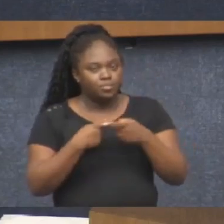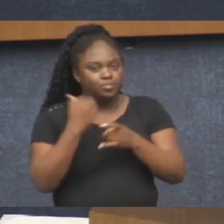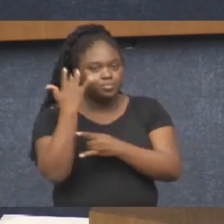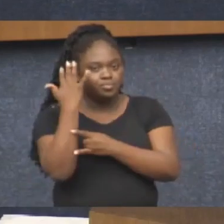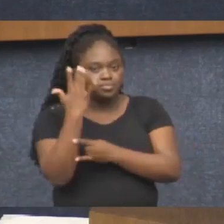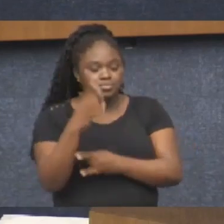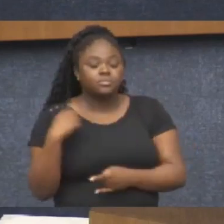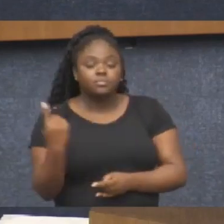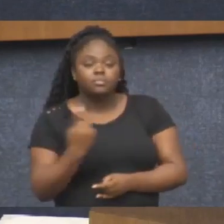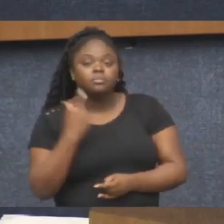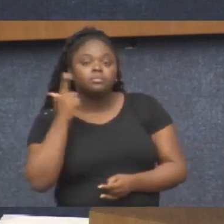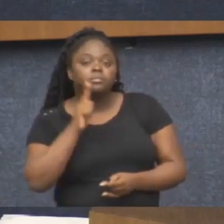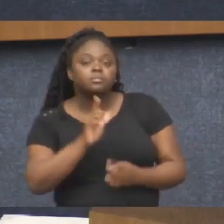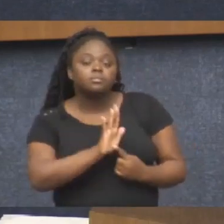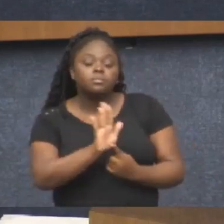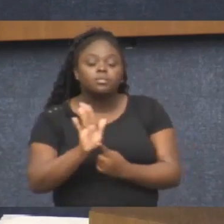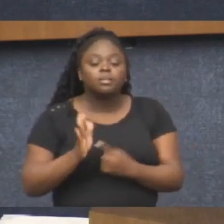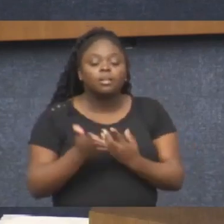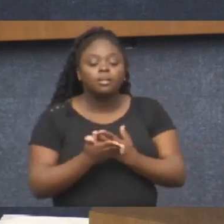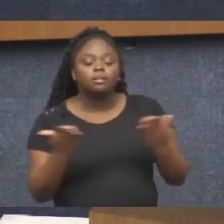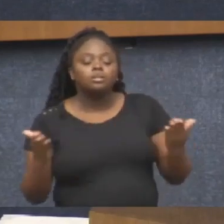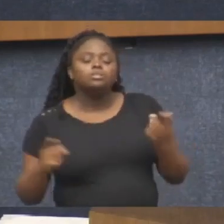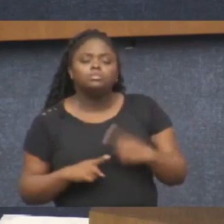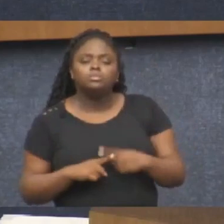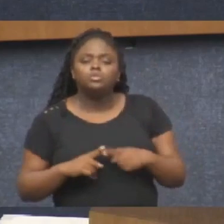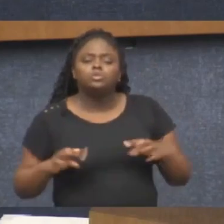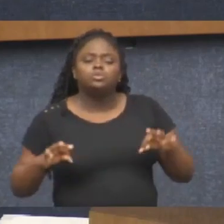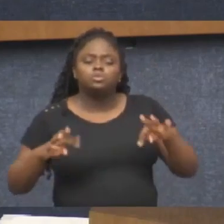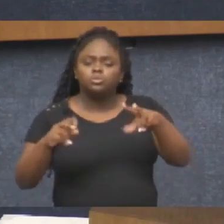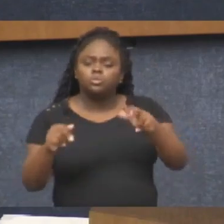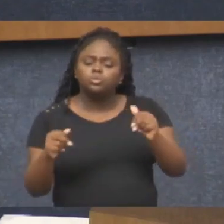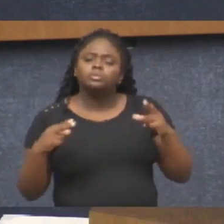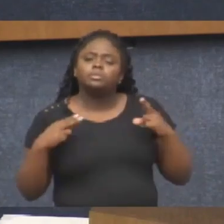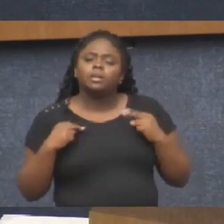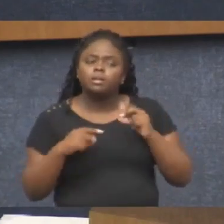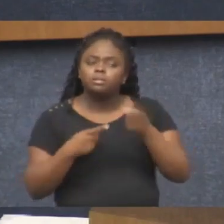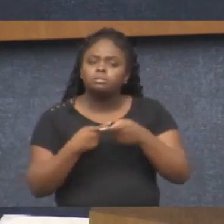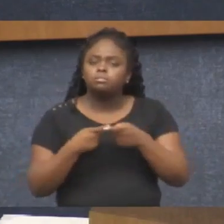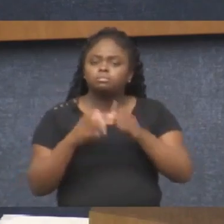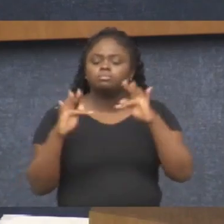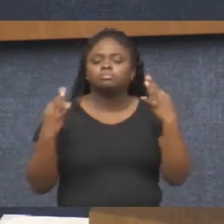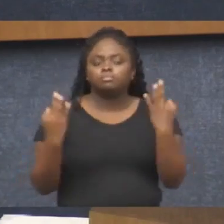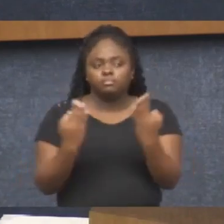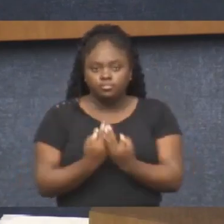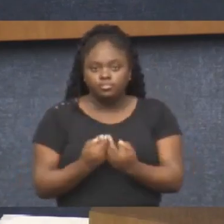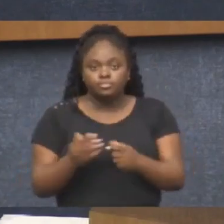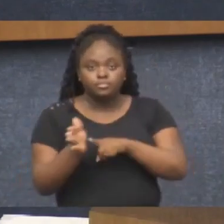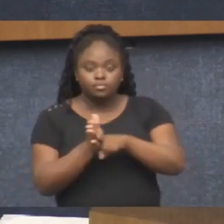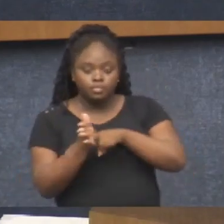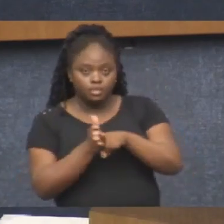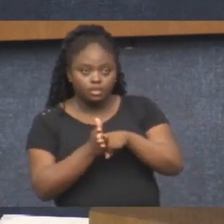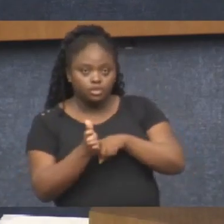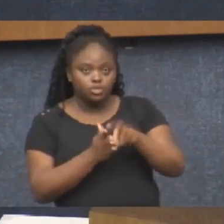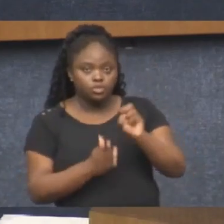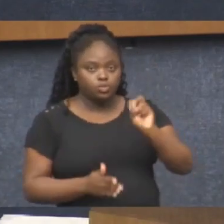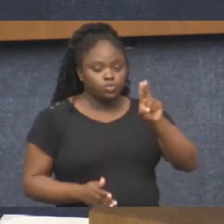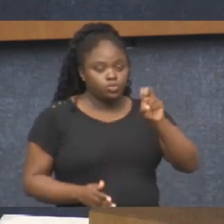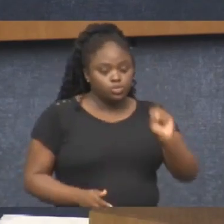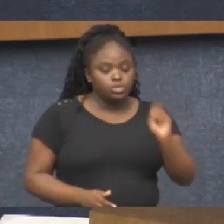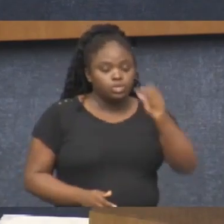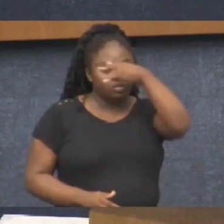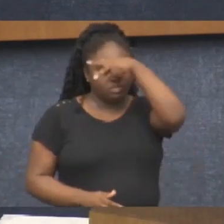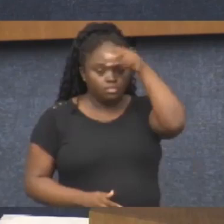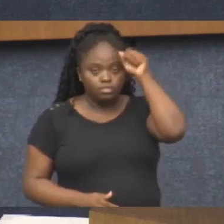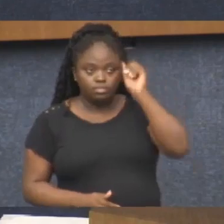a gente consiga mostrar para vocês o porquê que todo mundo merece ter um médico de família. São dados do SUS-BH, da Prefeitura de Belo